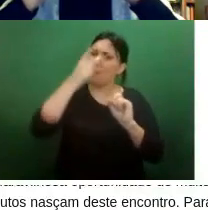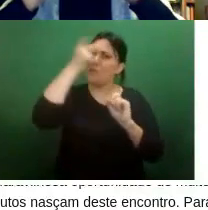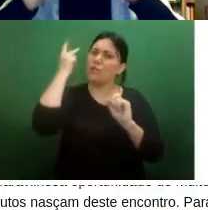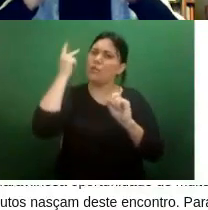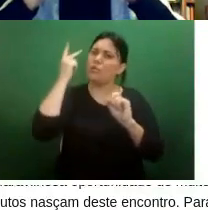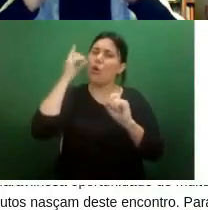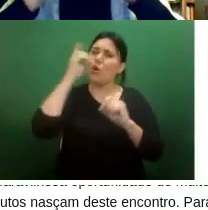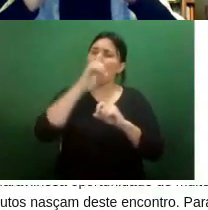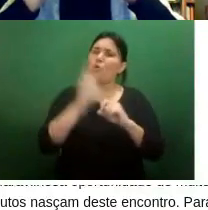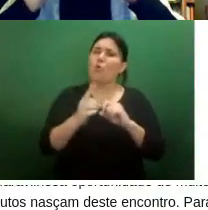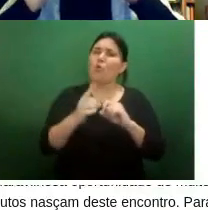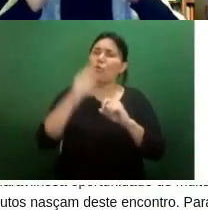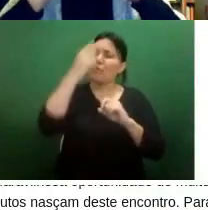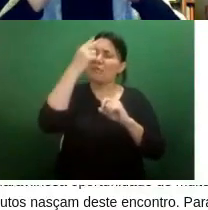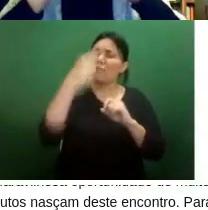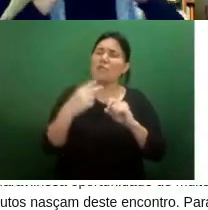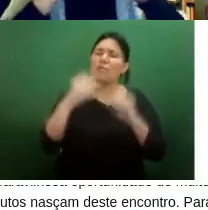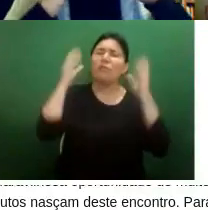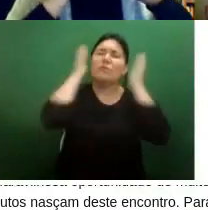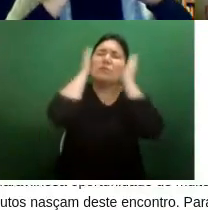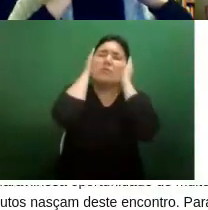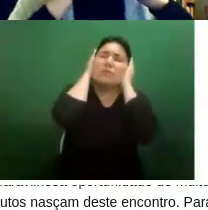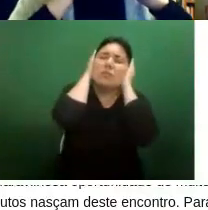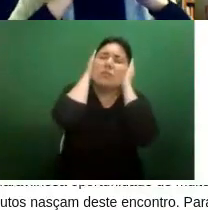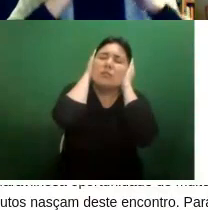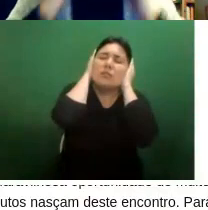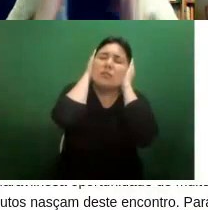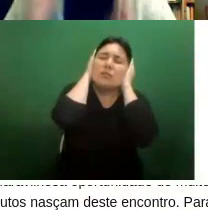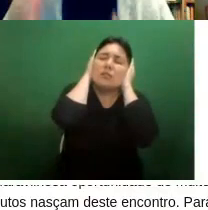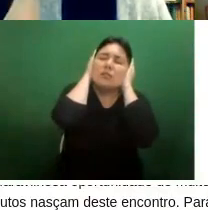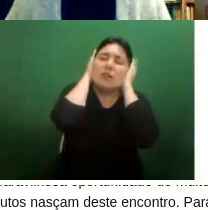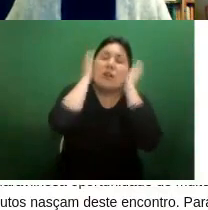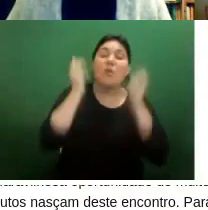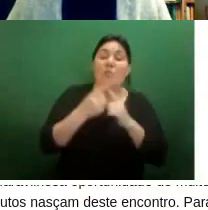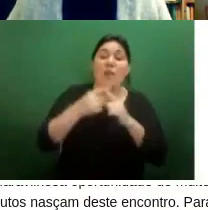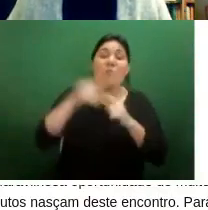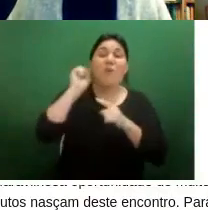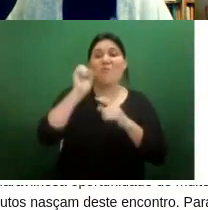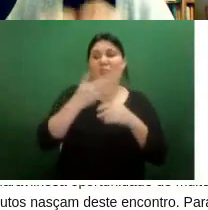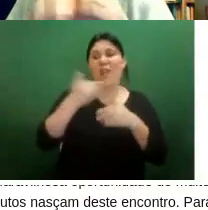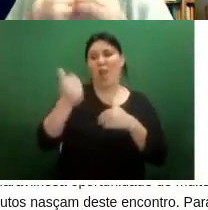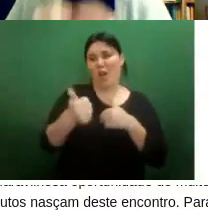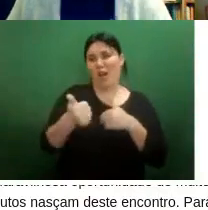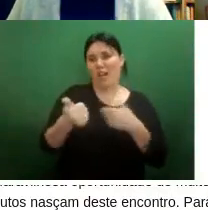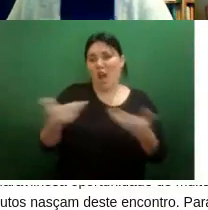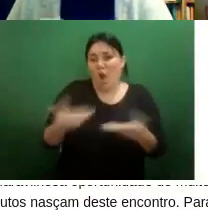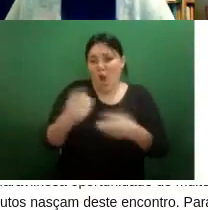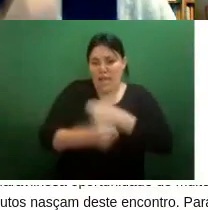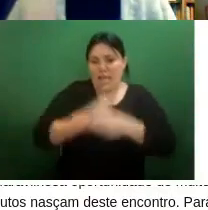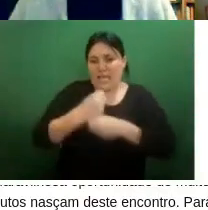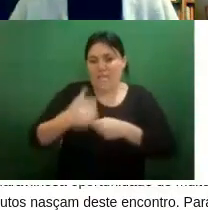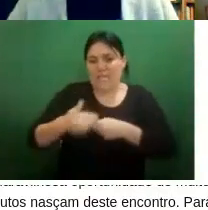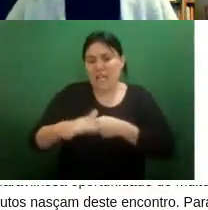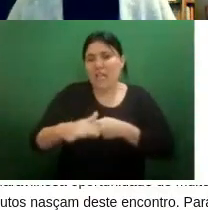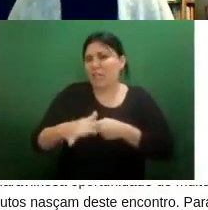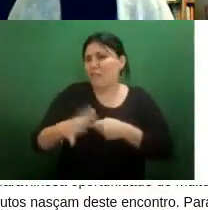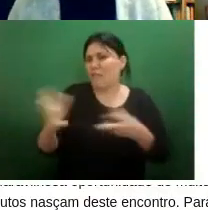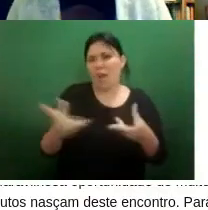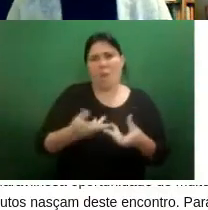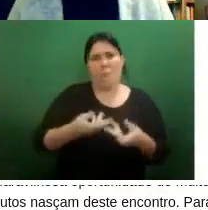ficam apertando, então, os fones contra o ouvido. Nesse ano, a qualidade foi